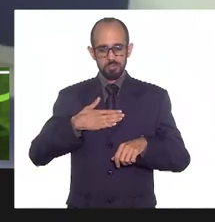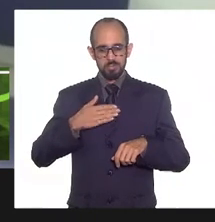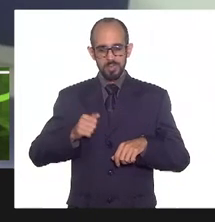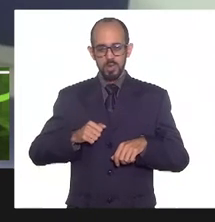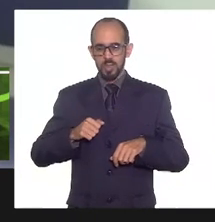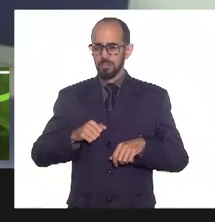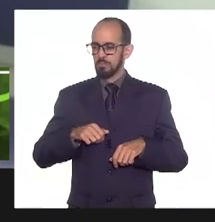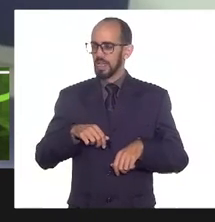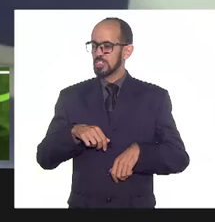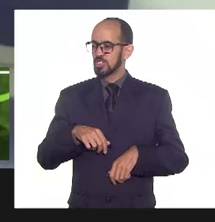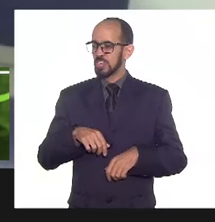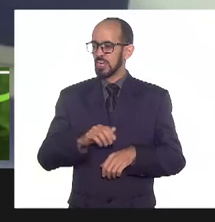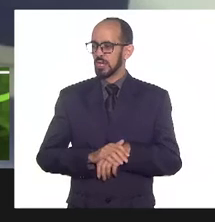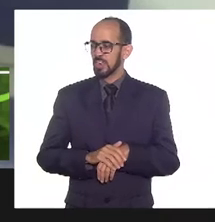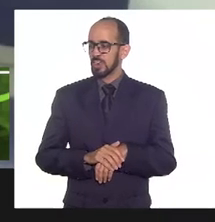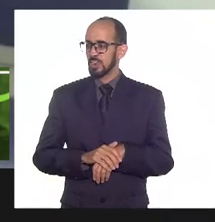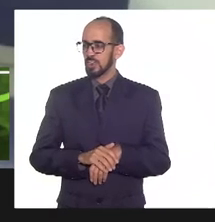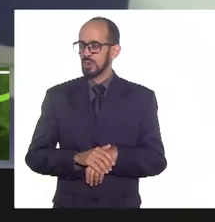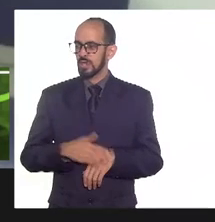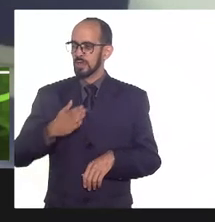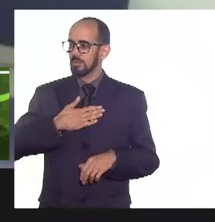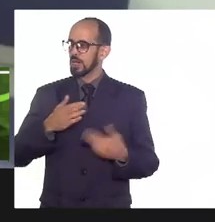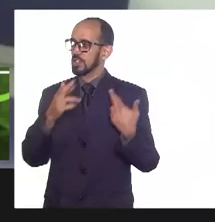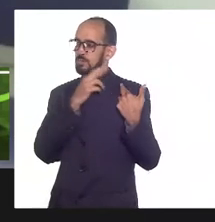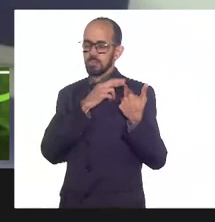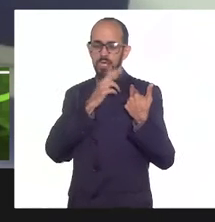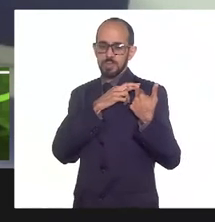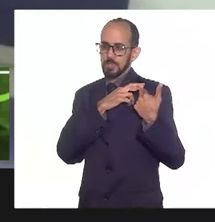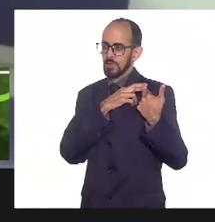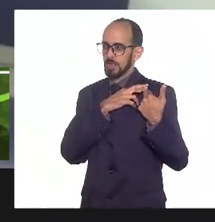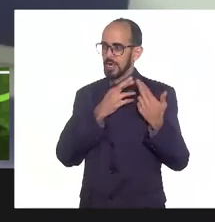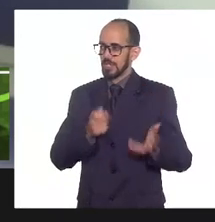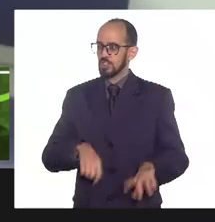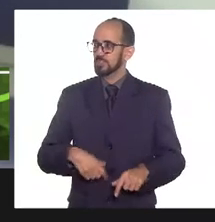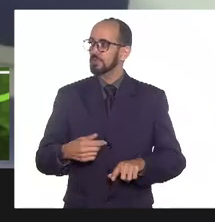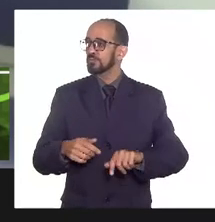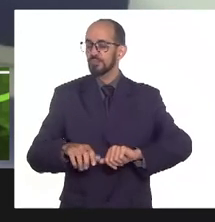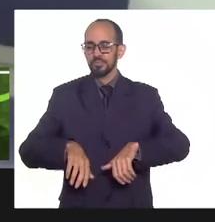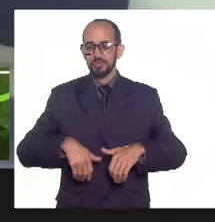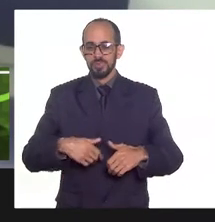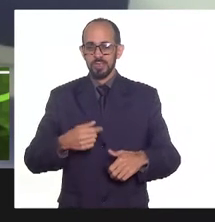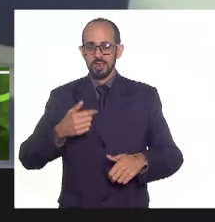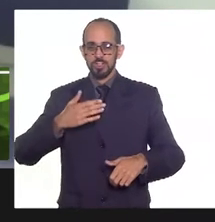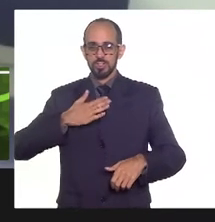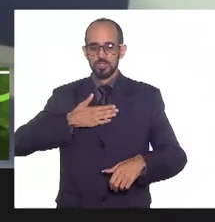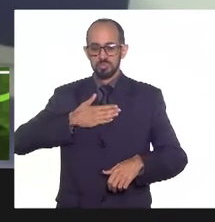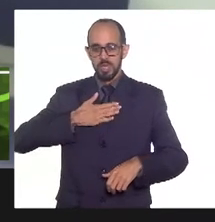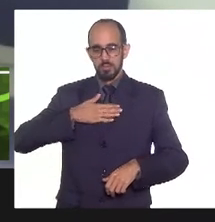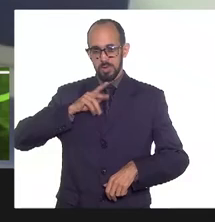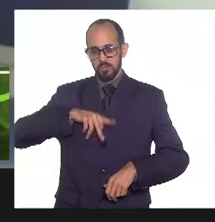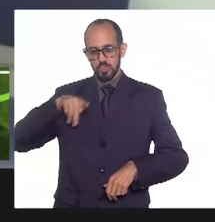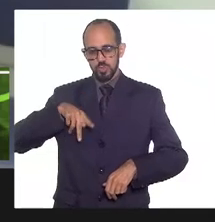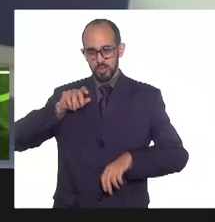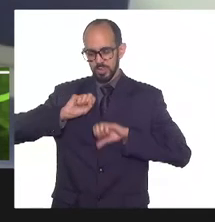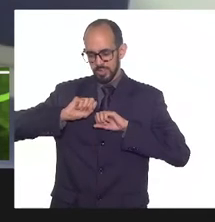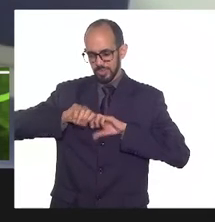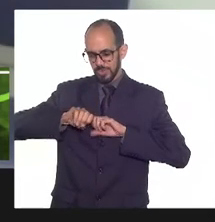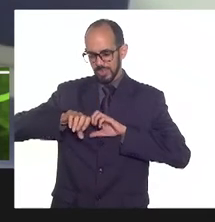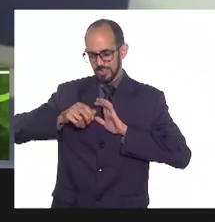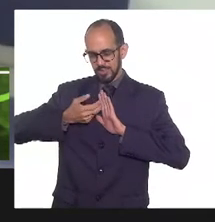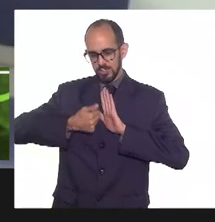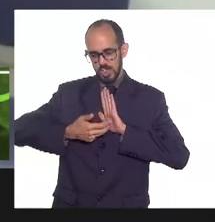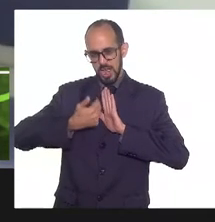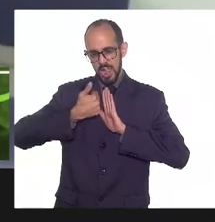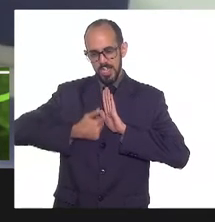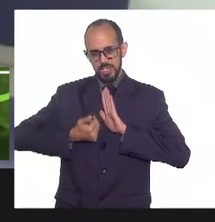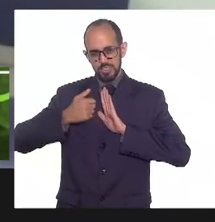também né porque como educadora eu tenho 36 anos como professora e educação e arte elas tem que